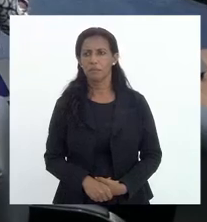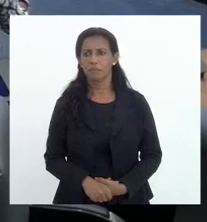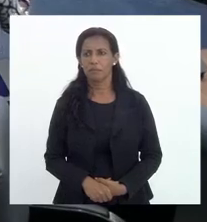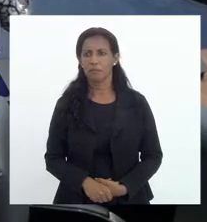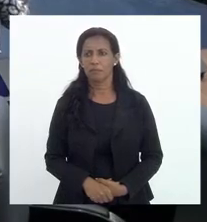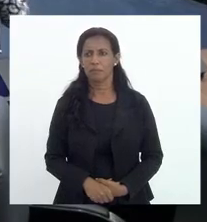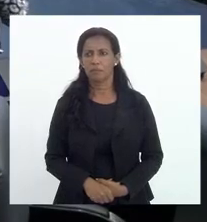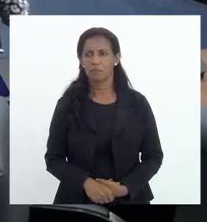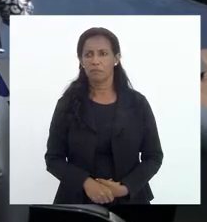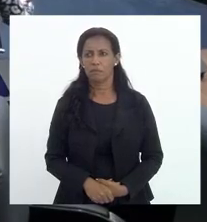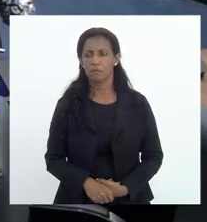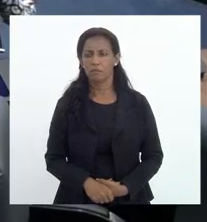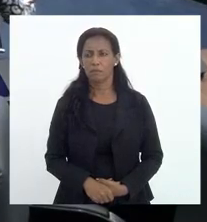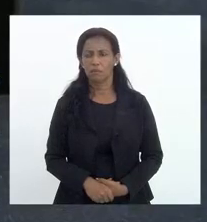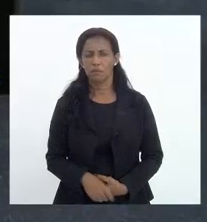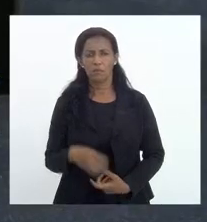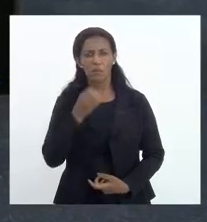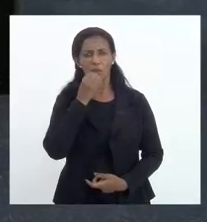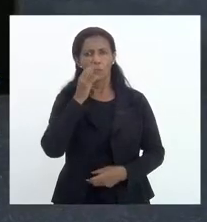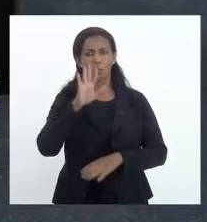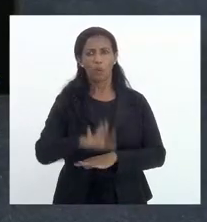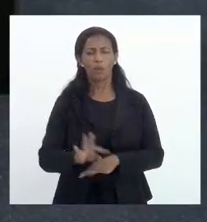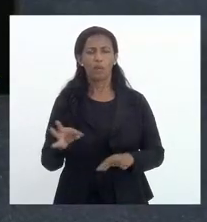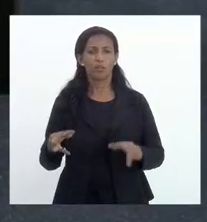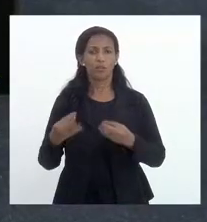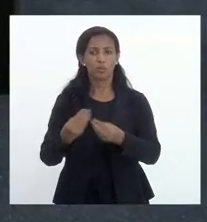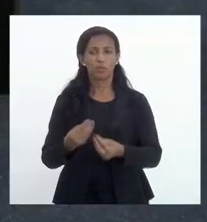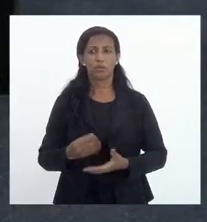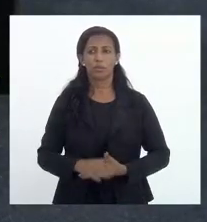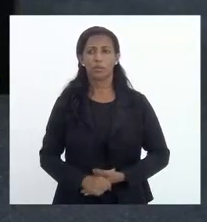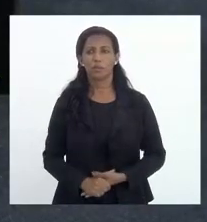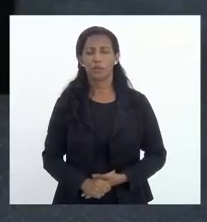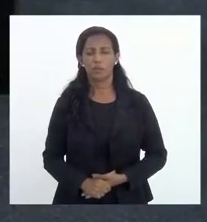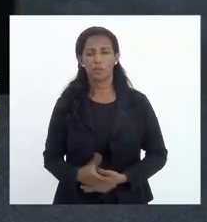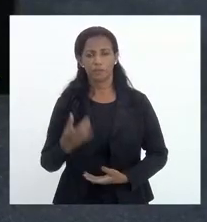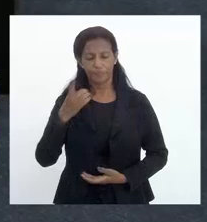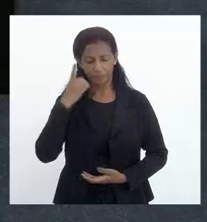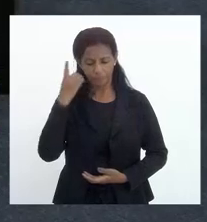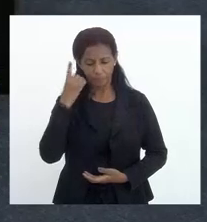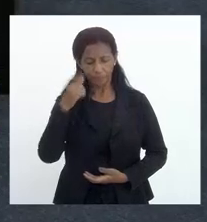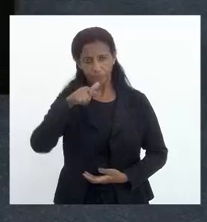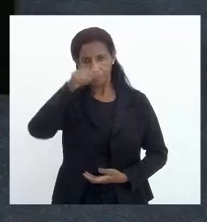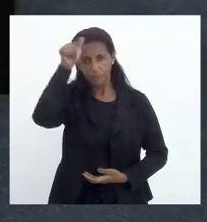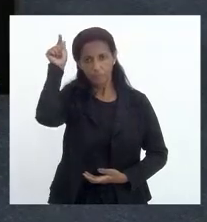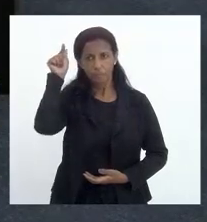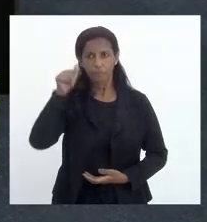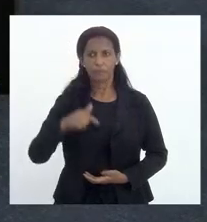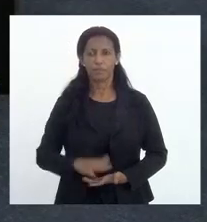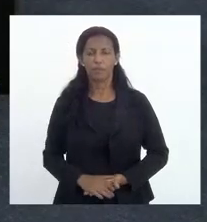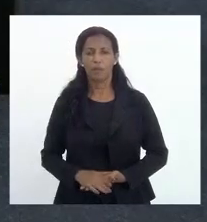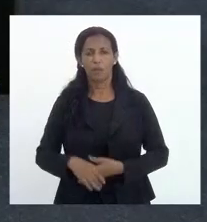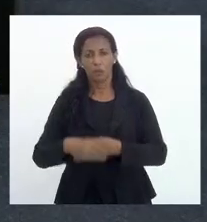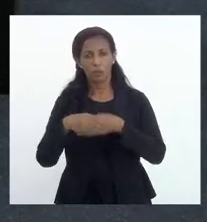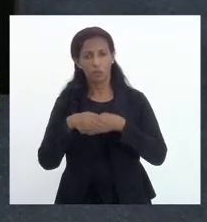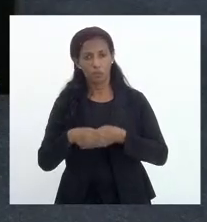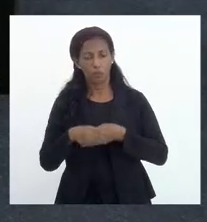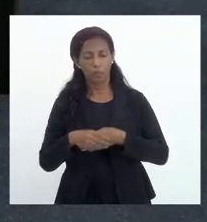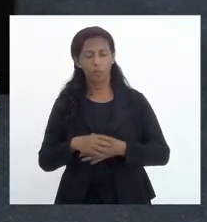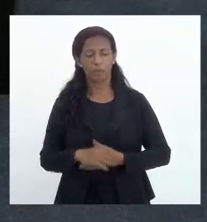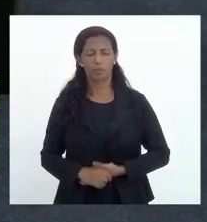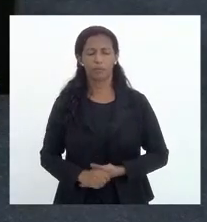Está aberto seu microfone. Boa tarde a todos. Deputado Luiz Paulo, nossos cumprimentos